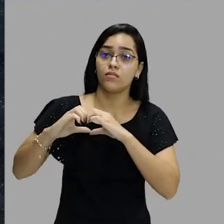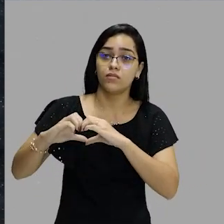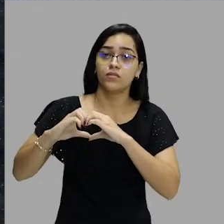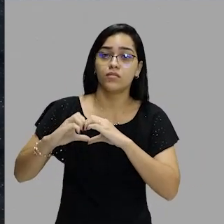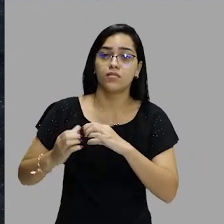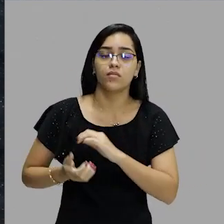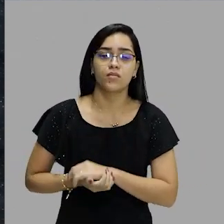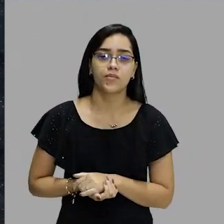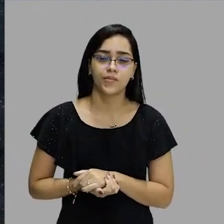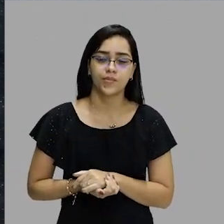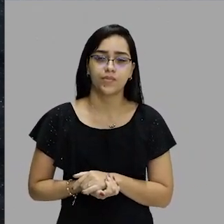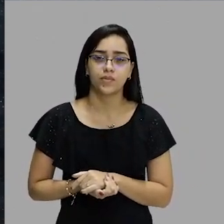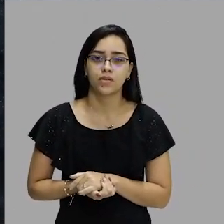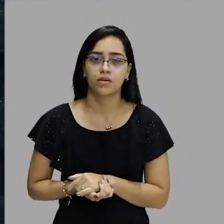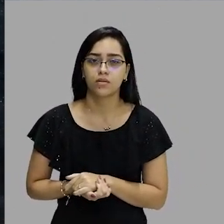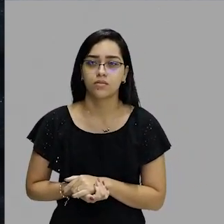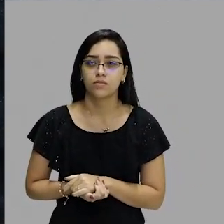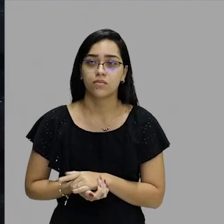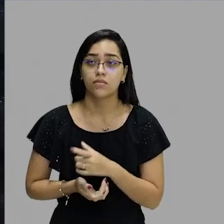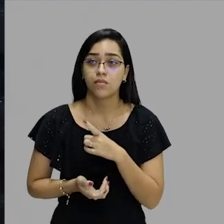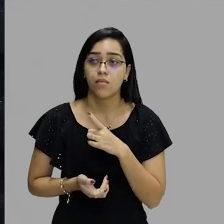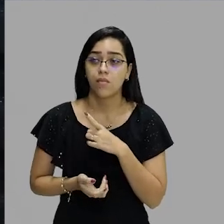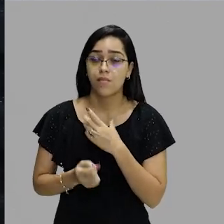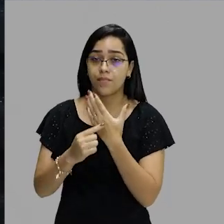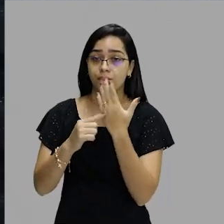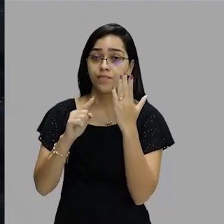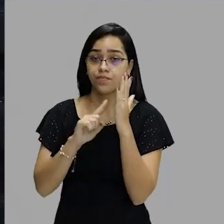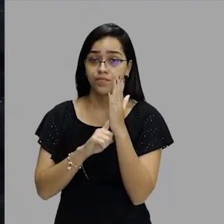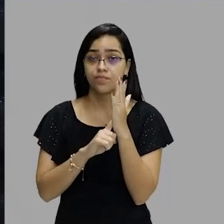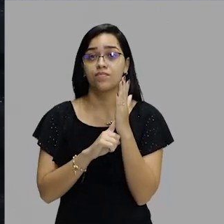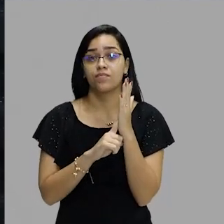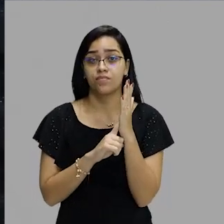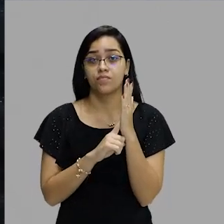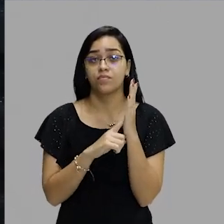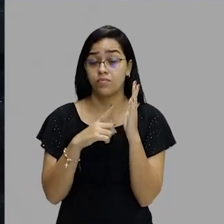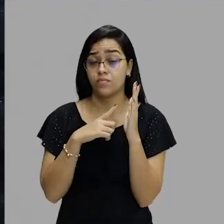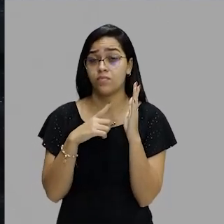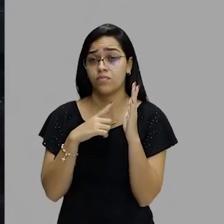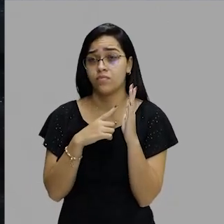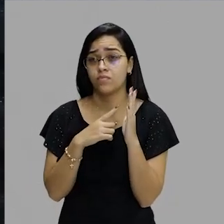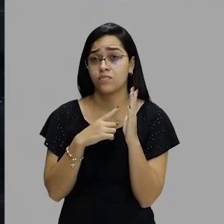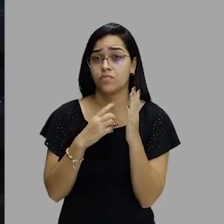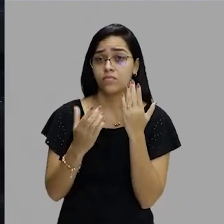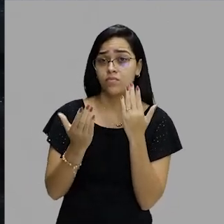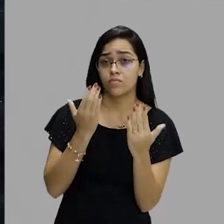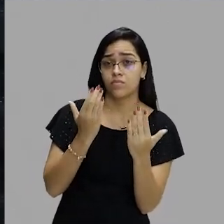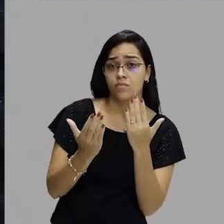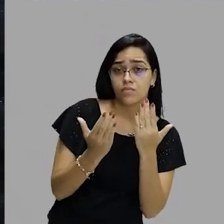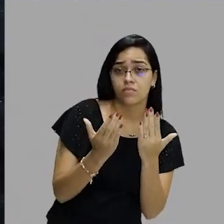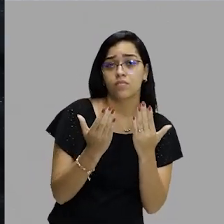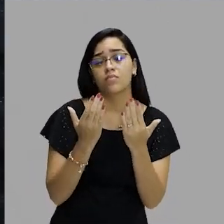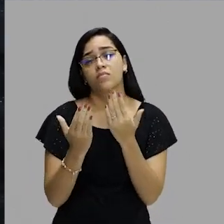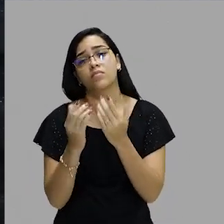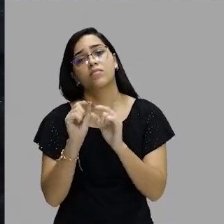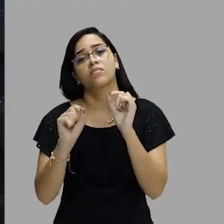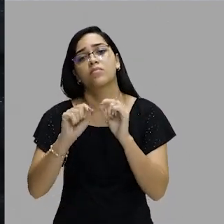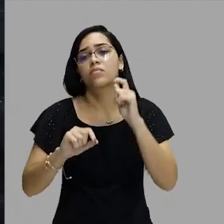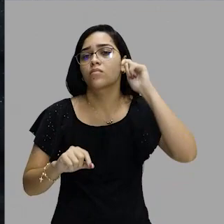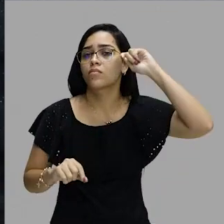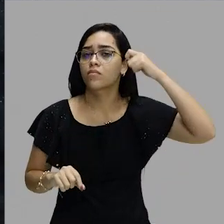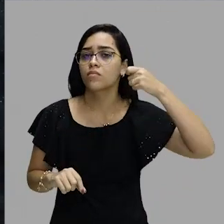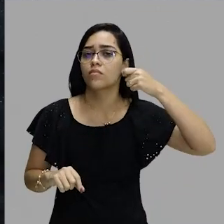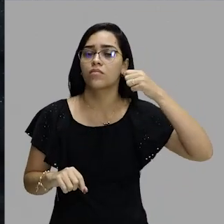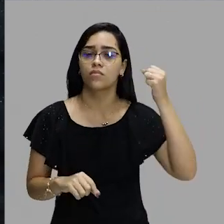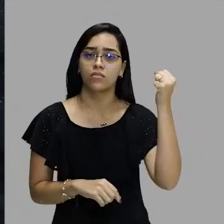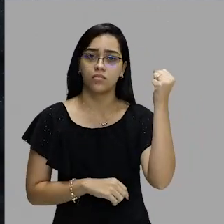coração. Eu tenho figuras de linguagem, né? Uma comparação do negro com